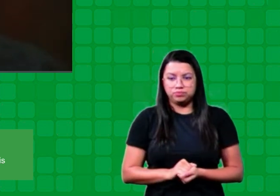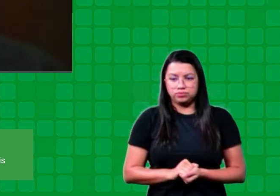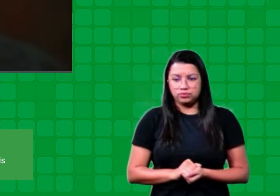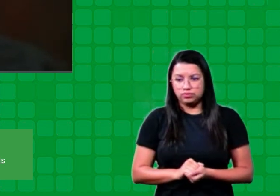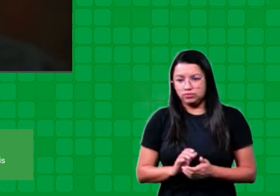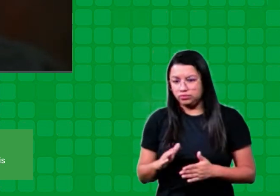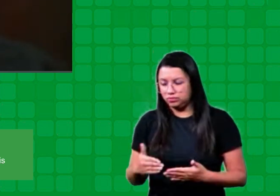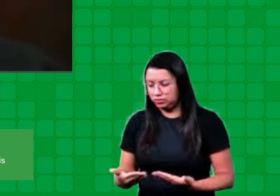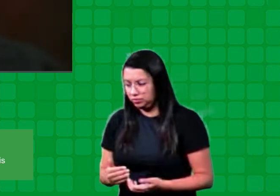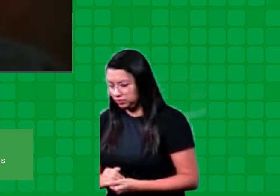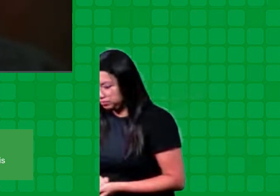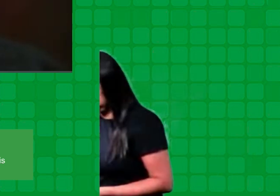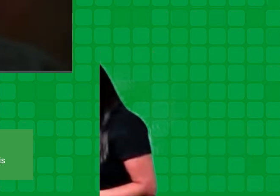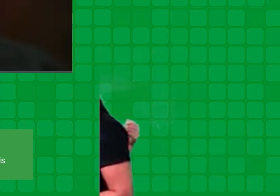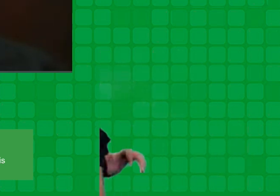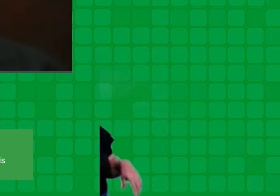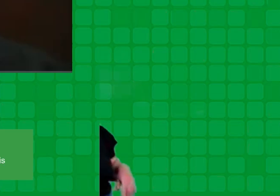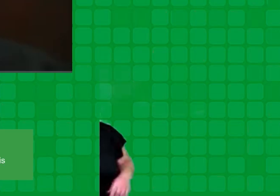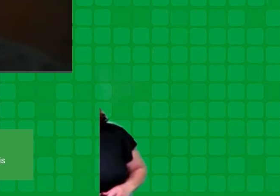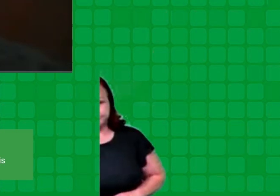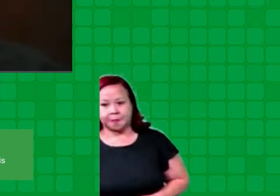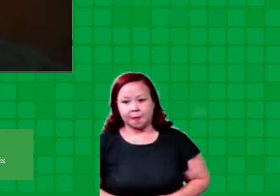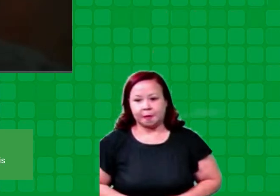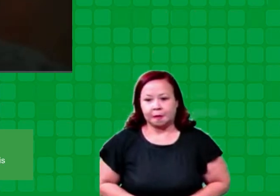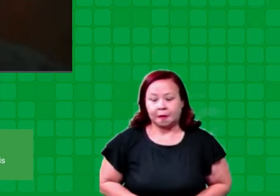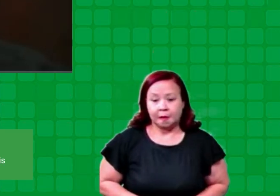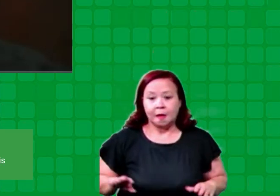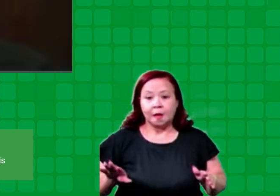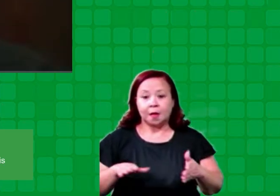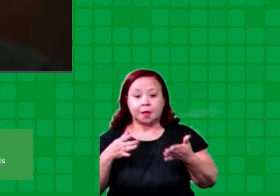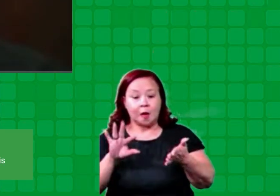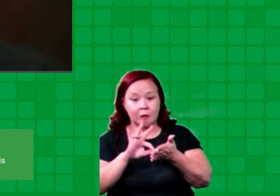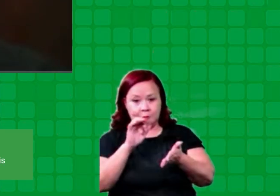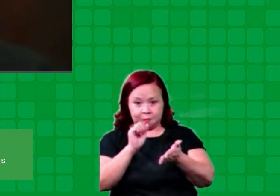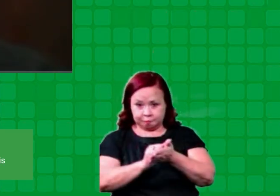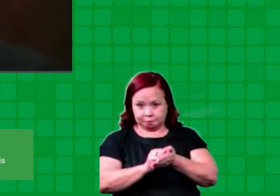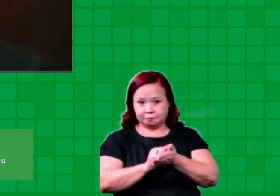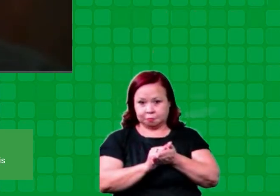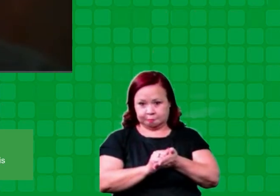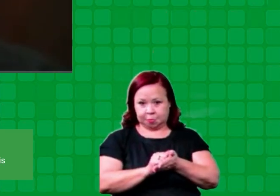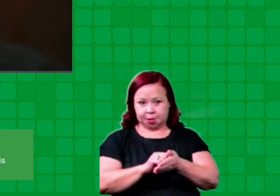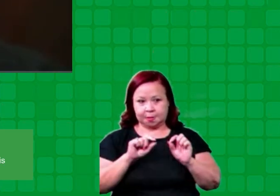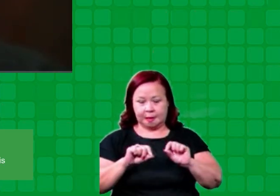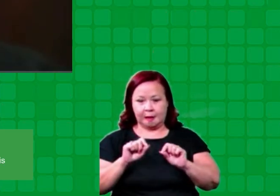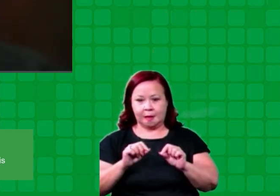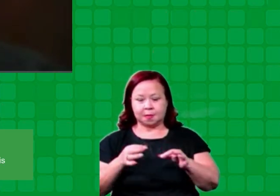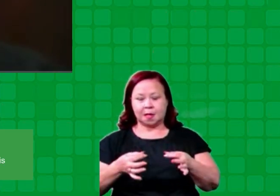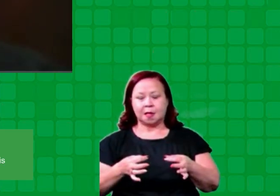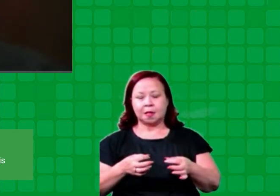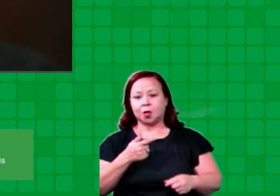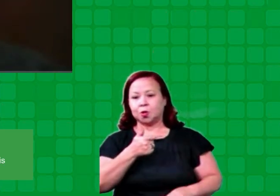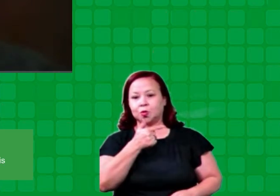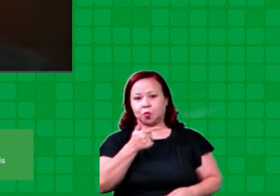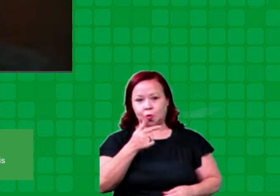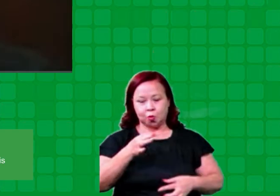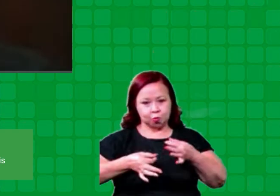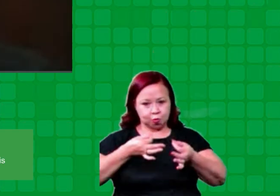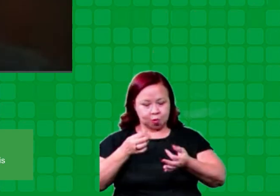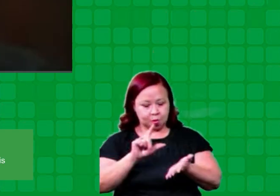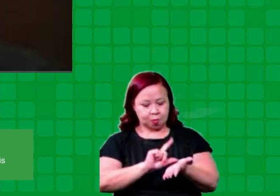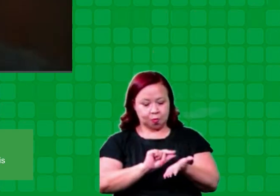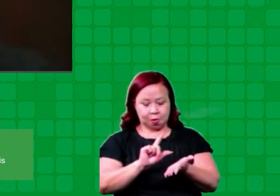Então, vamos registrar, né, Maria, essas duas sugestões, acho que em ata, né? Para ficar